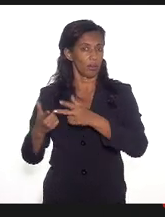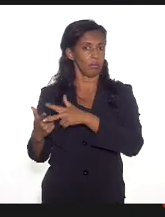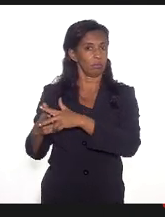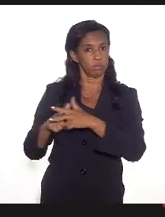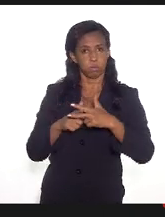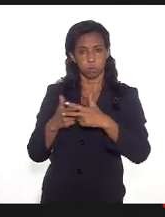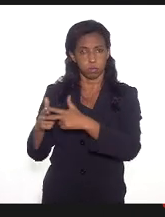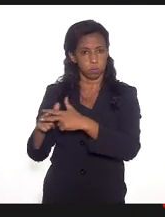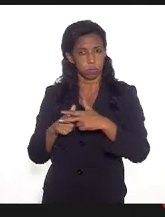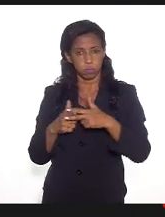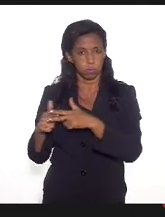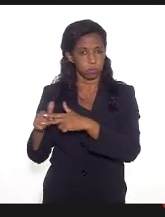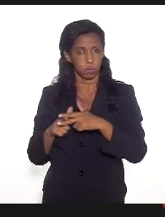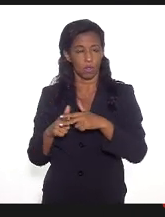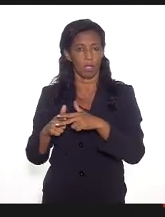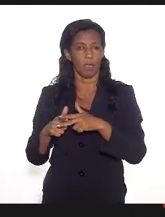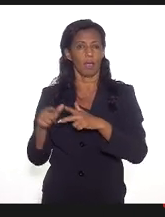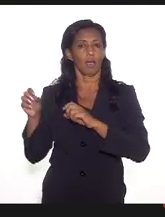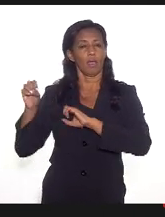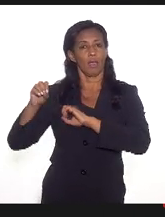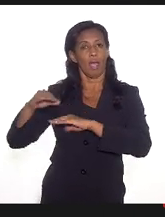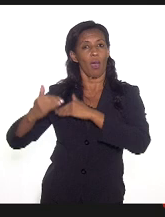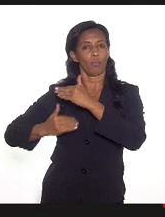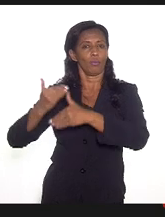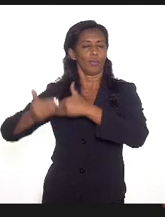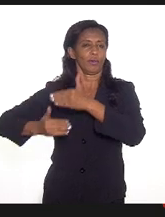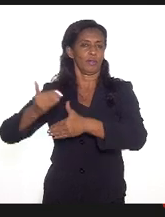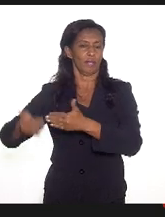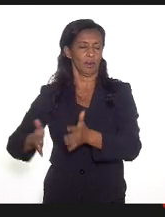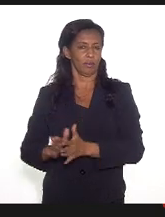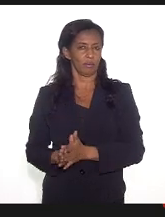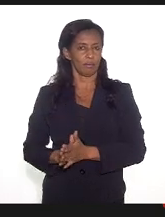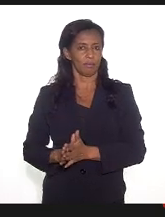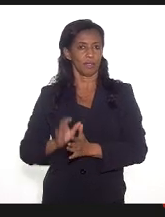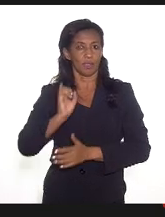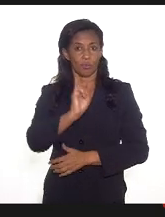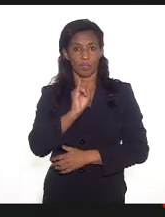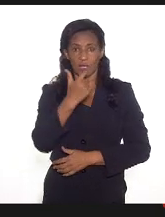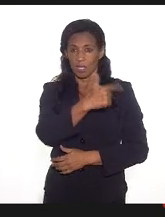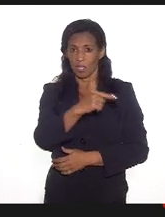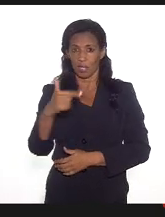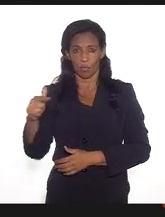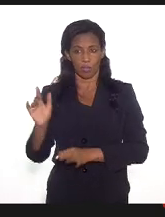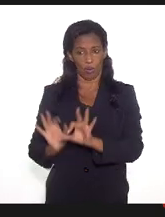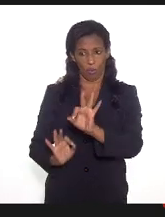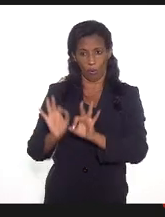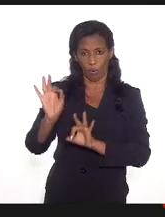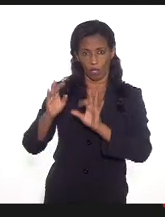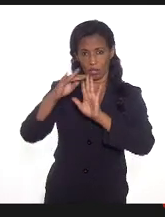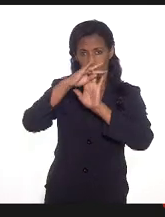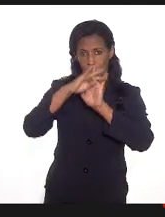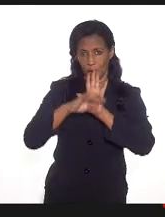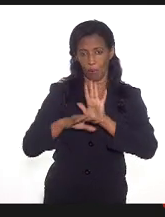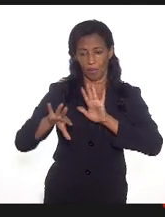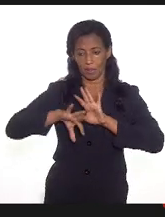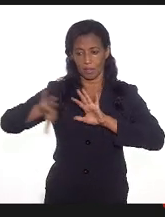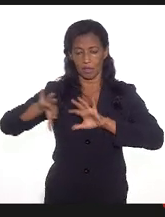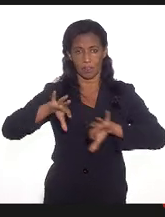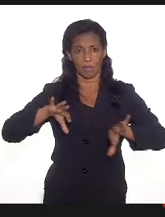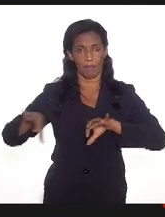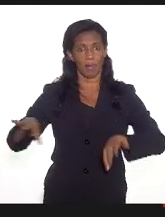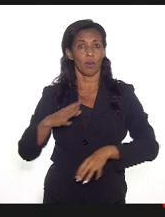e o desmantelamento é orientado a um processo. Então, se isso não tiver uma organização, uma separação